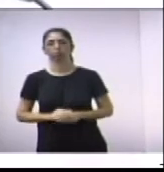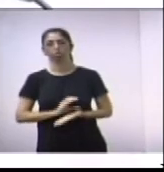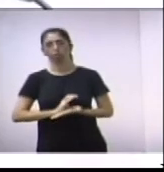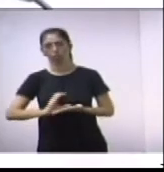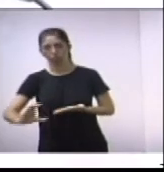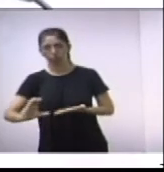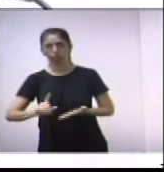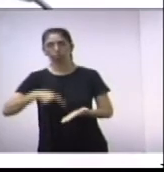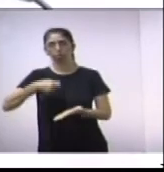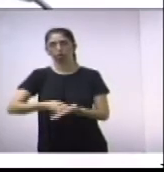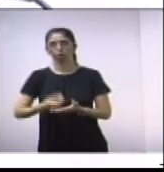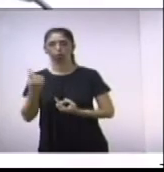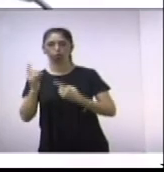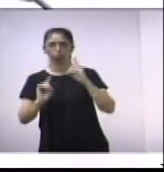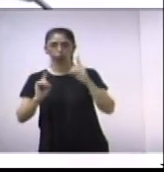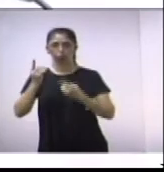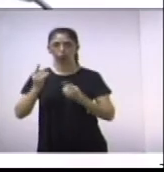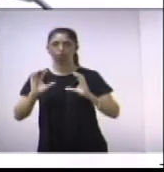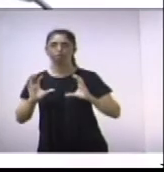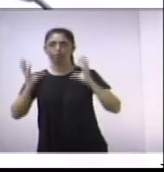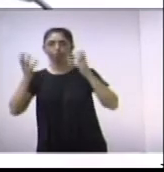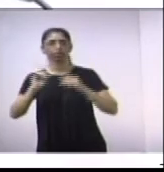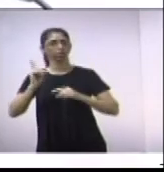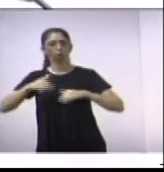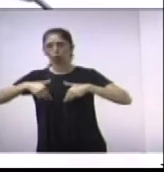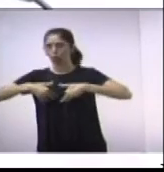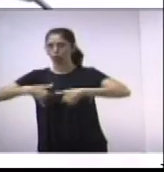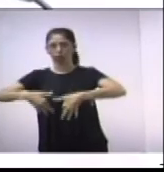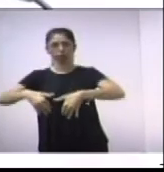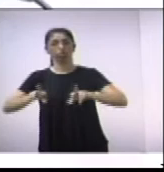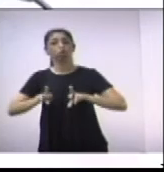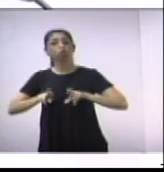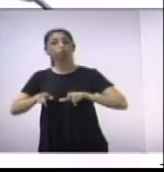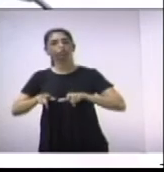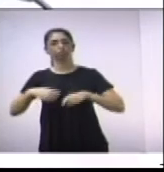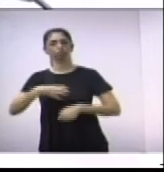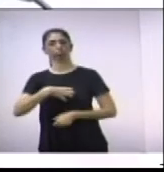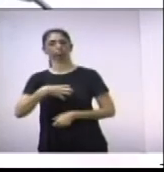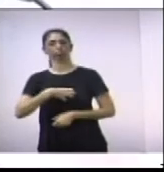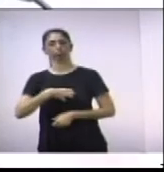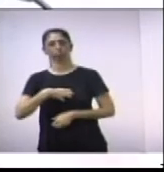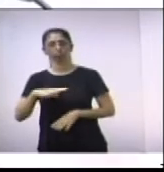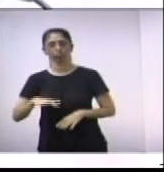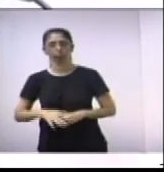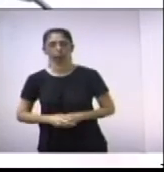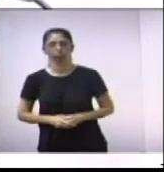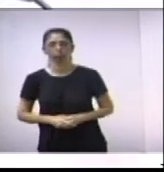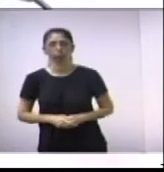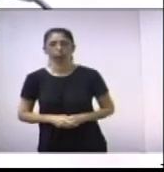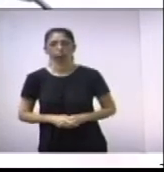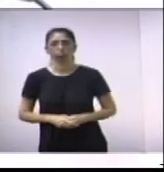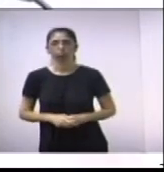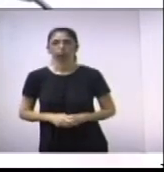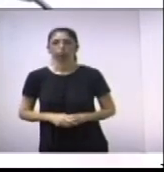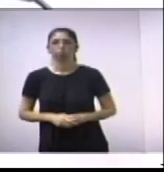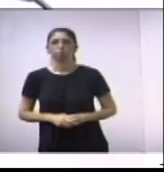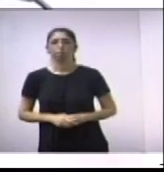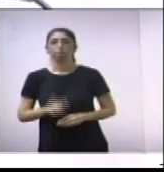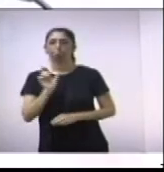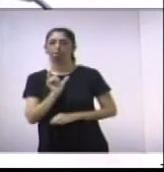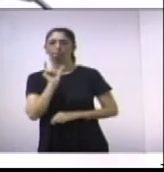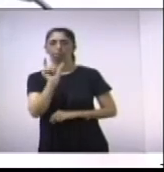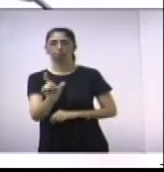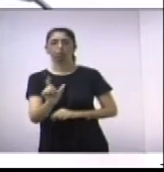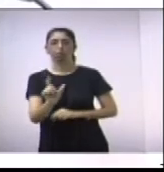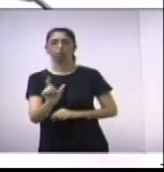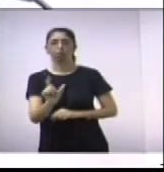show e não desfile, na acepção que os réus pretenderam apregar a palavra,